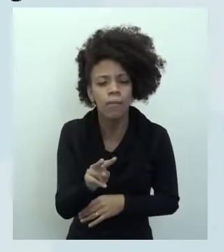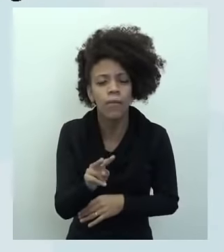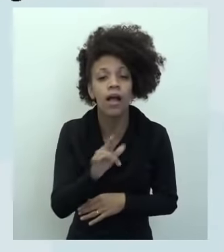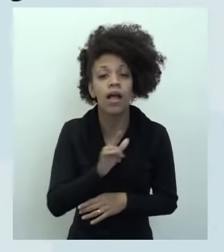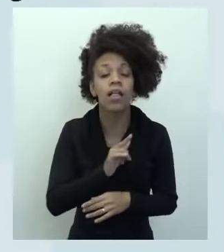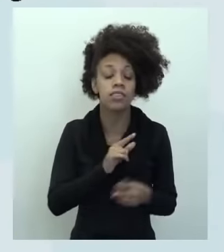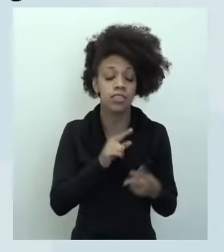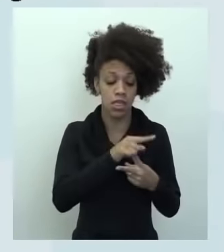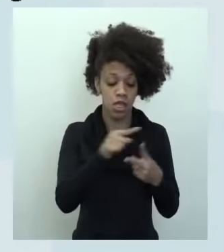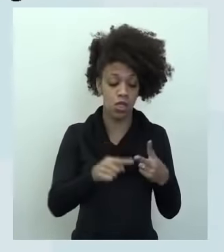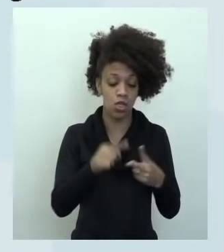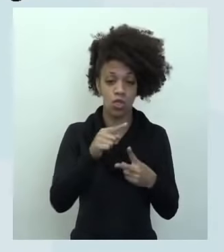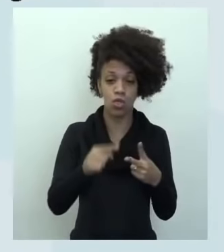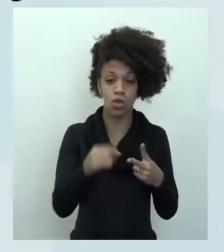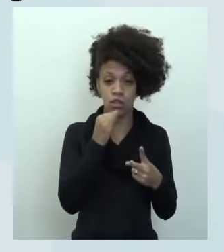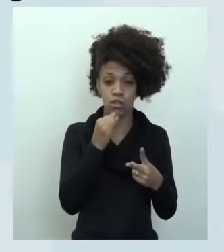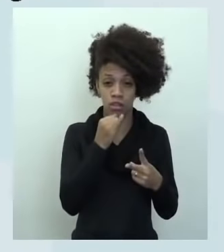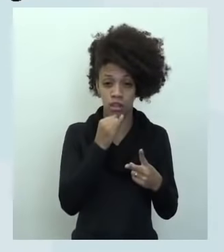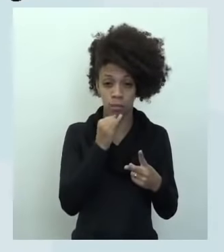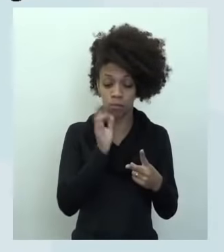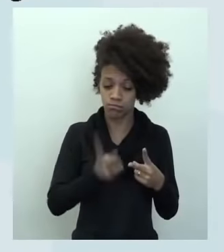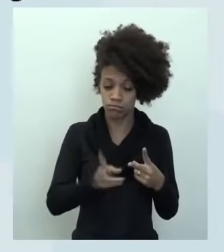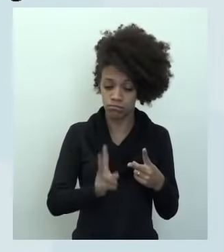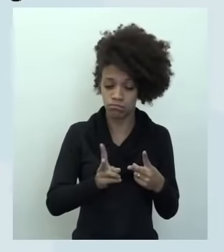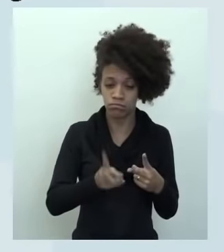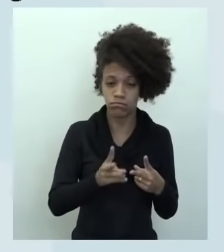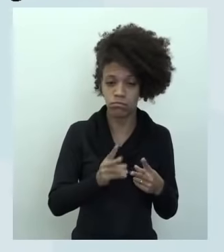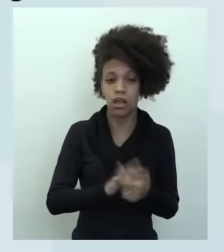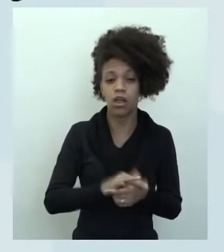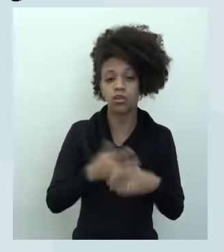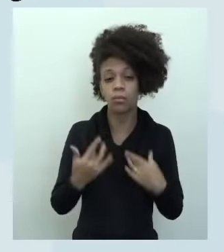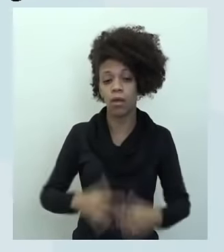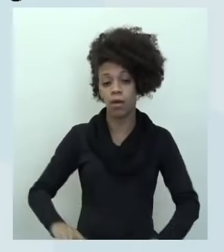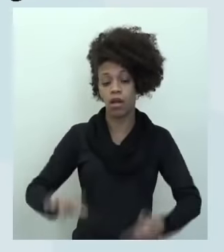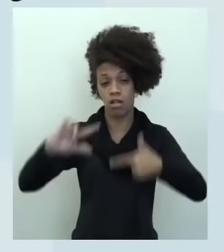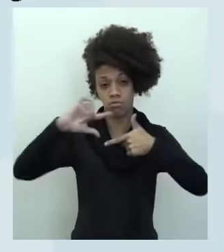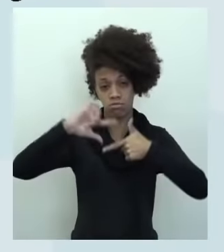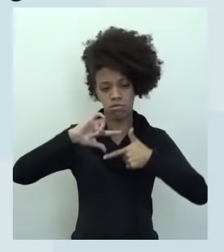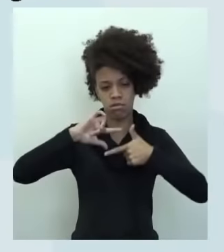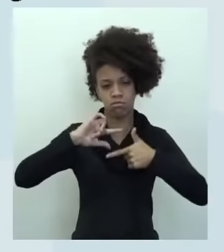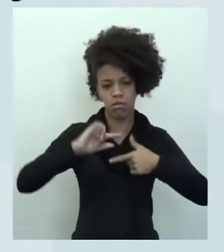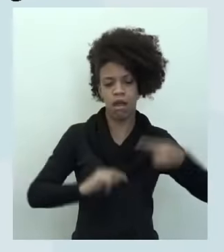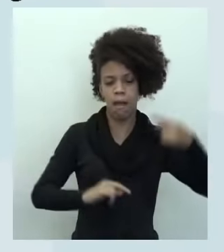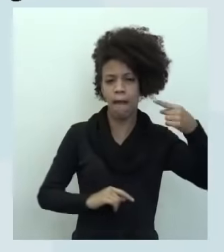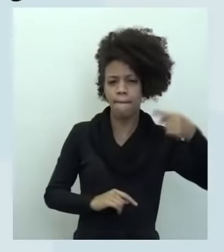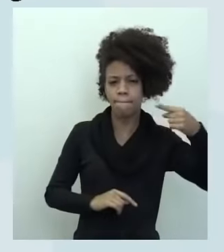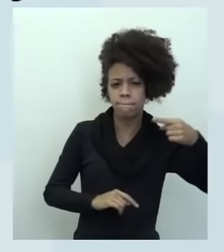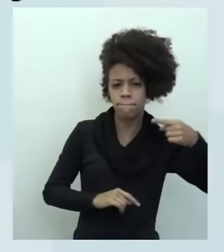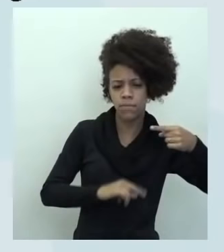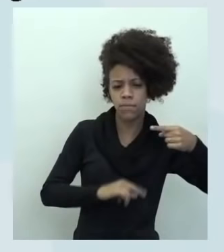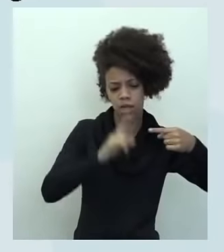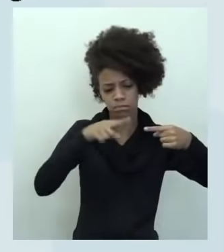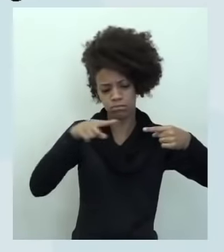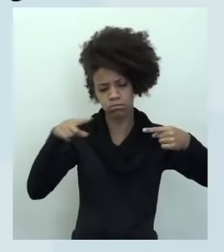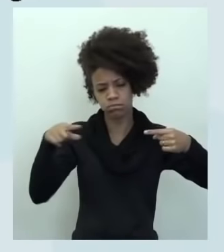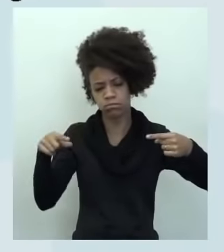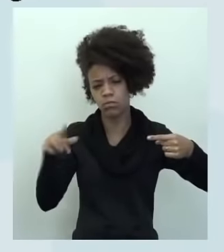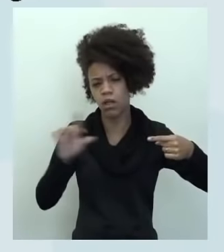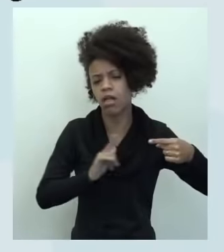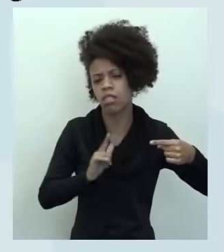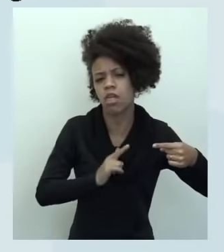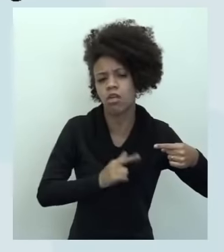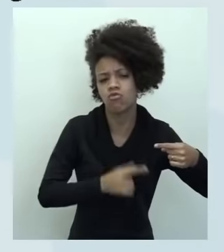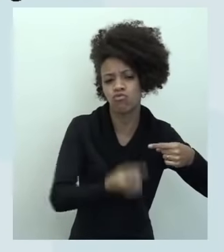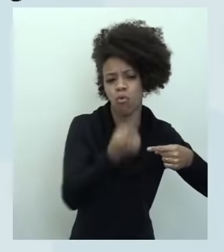dois modelos no mesmo retângulo aí. A primeira, né, que é a escala numérica, então eu tenho uma escala de